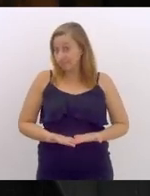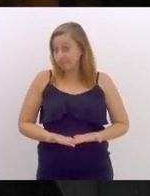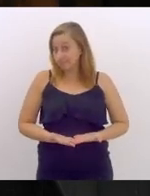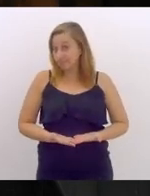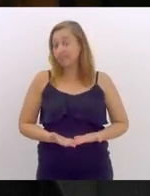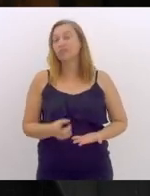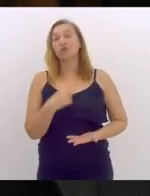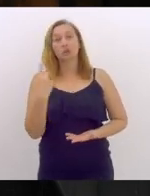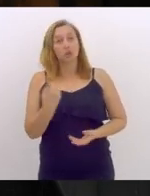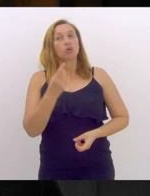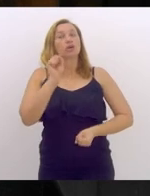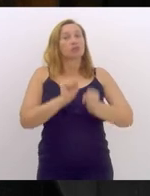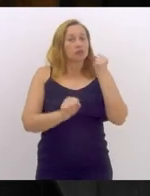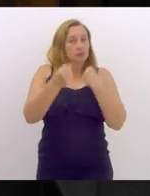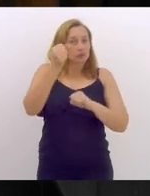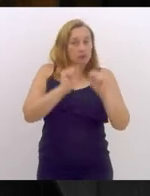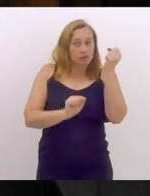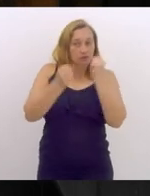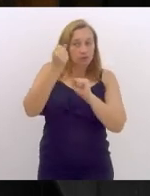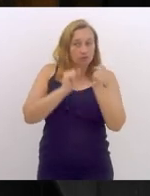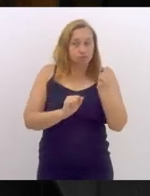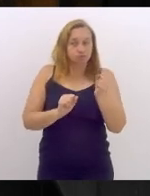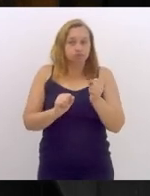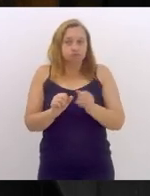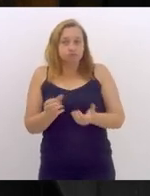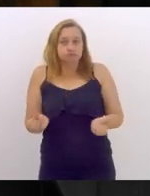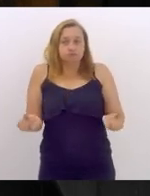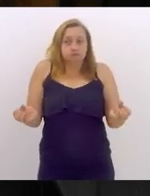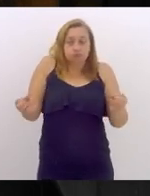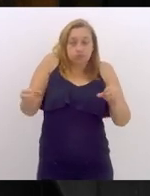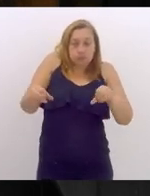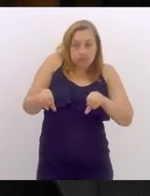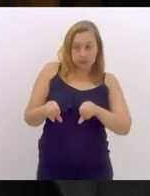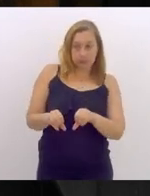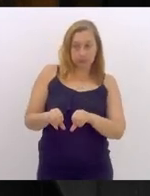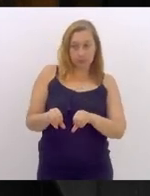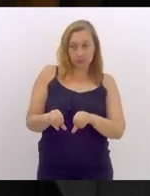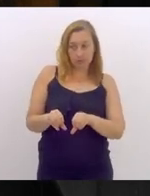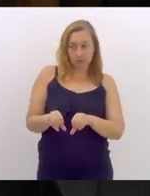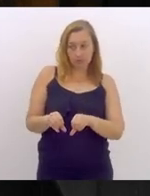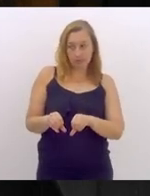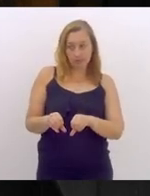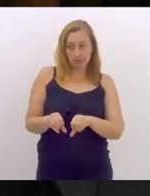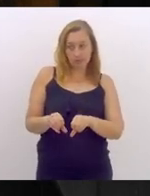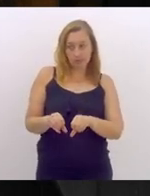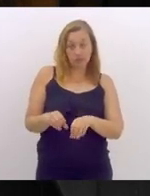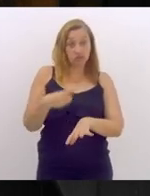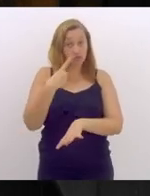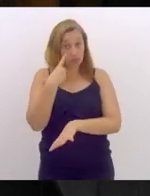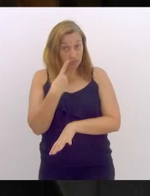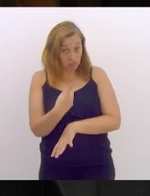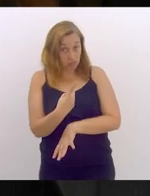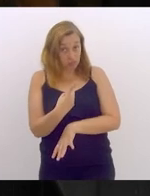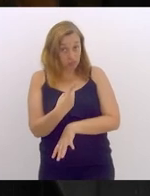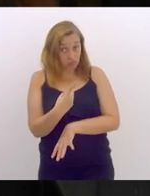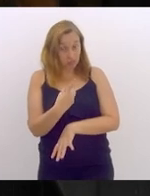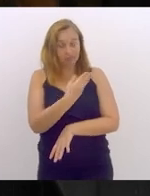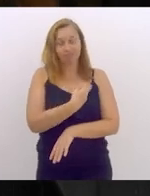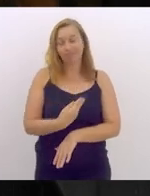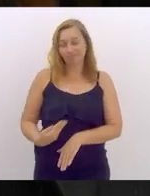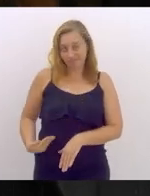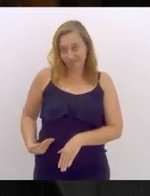Nossa indústria vai de mal a pior viu o